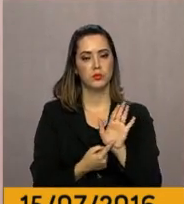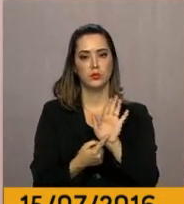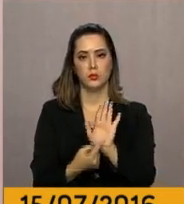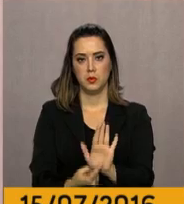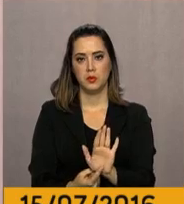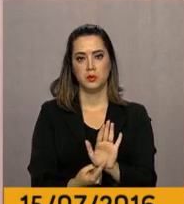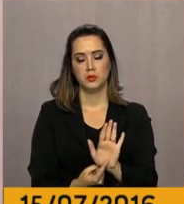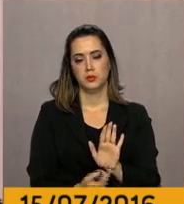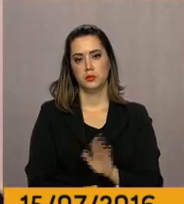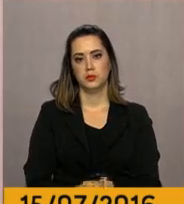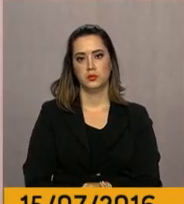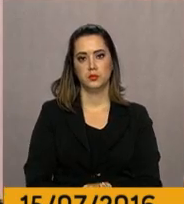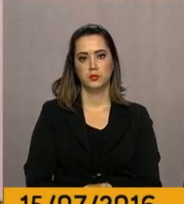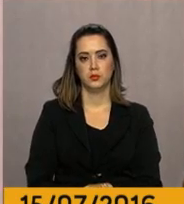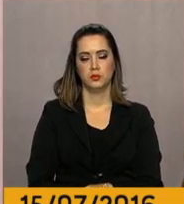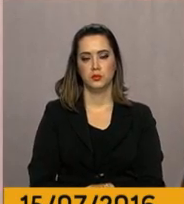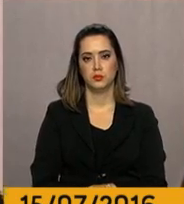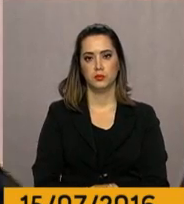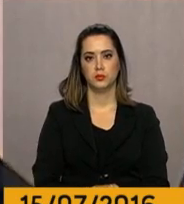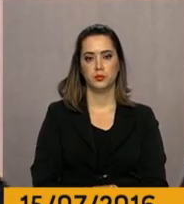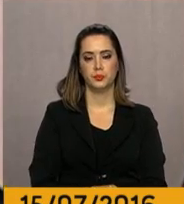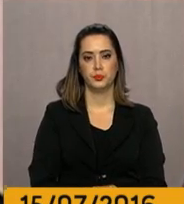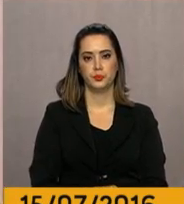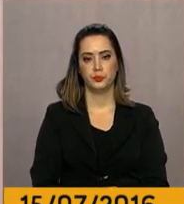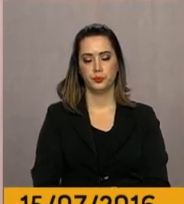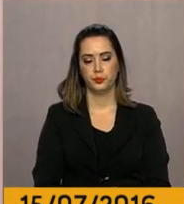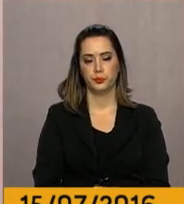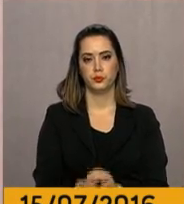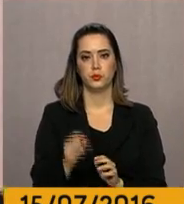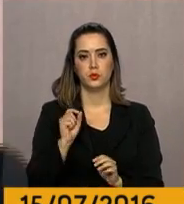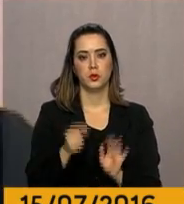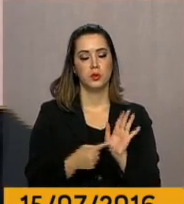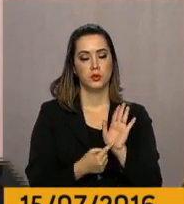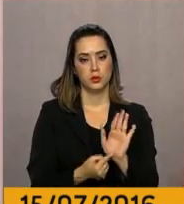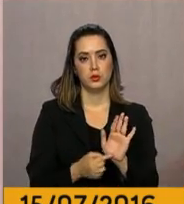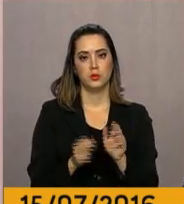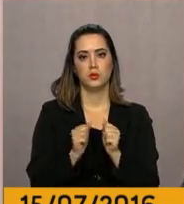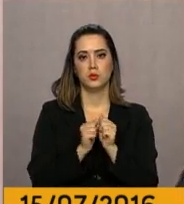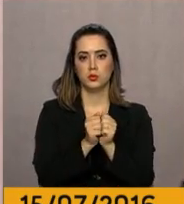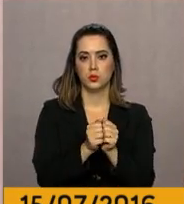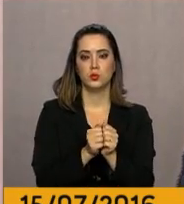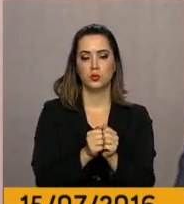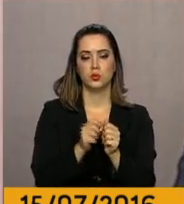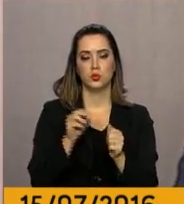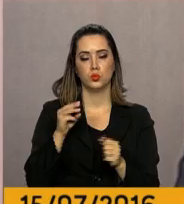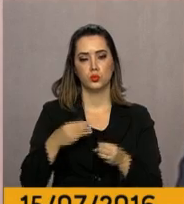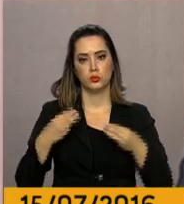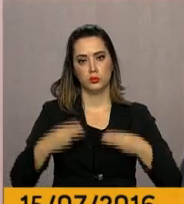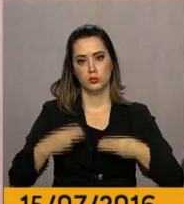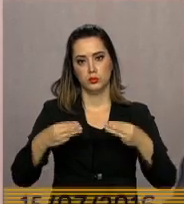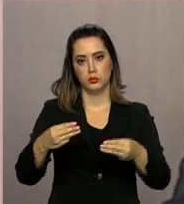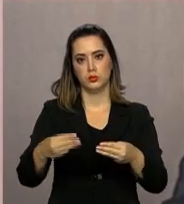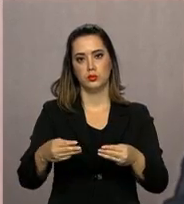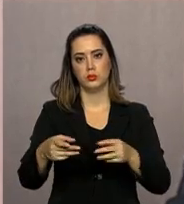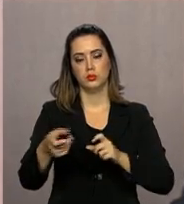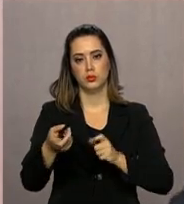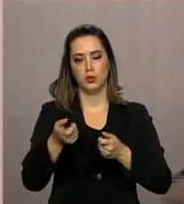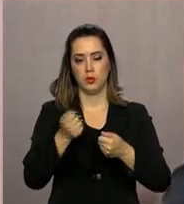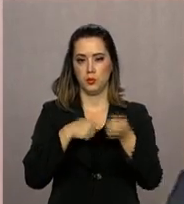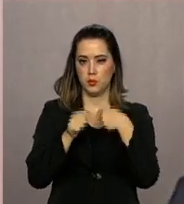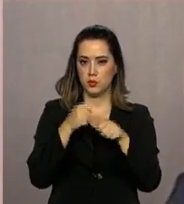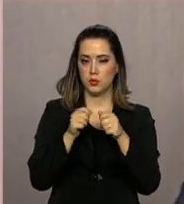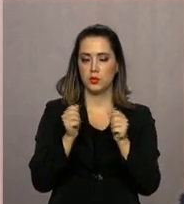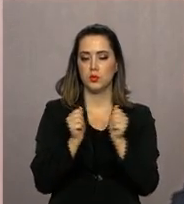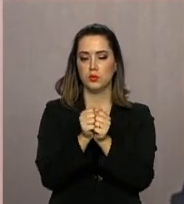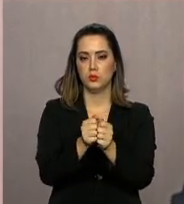Temer no final da tarde de ontem, pela minha pessoa, com o aval do ministro da Fazenda, Henrique Meirelles,